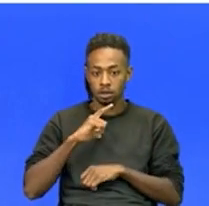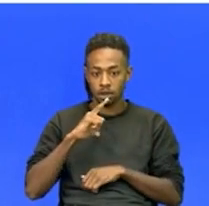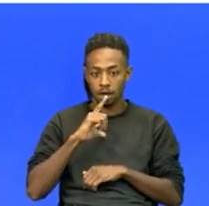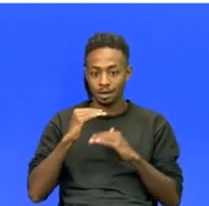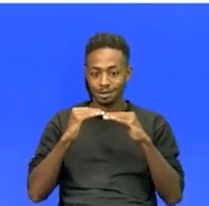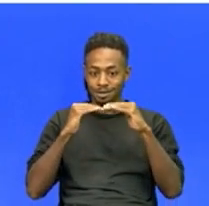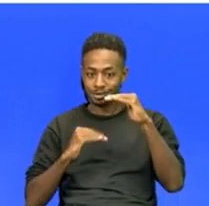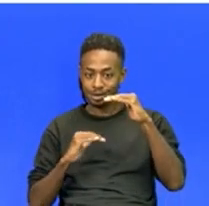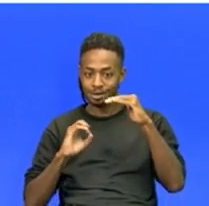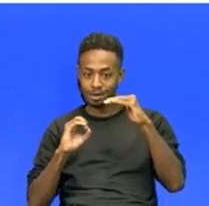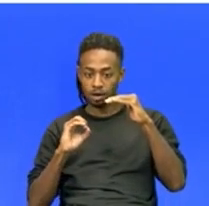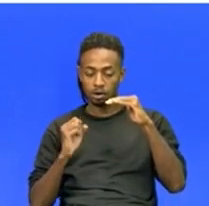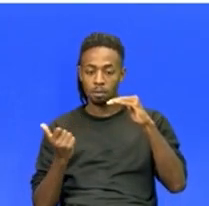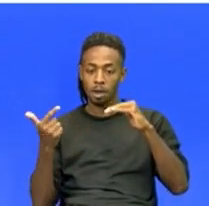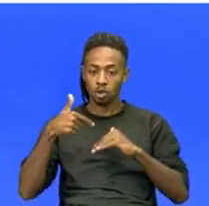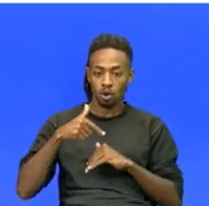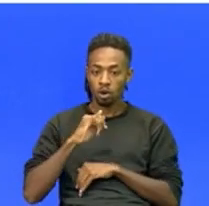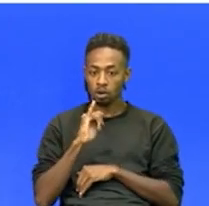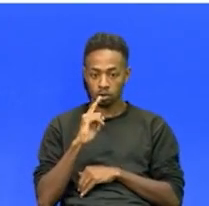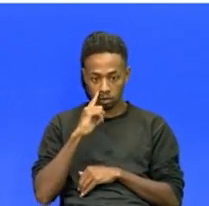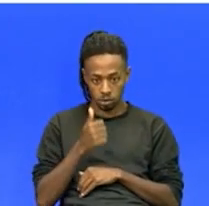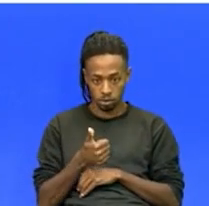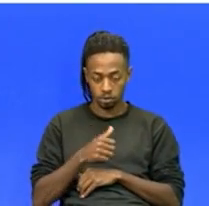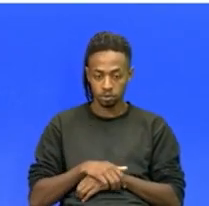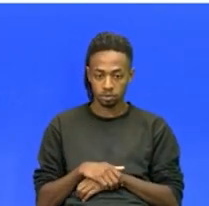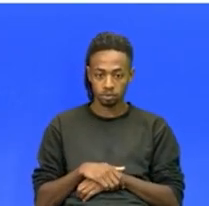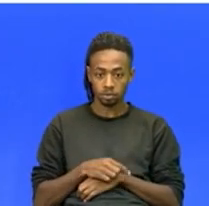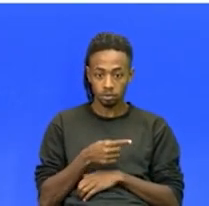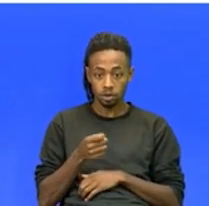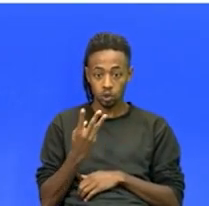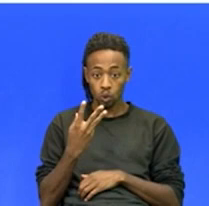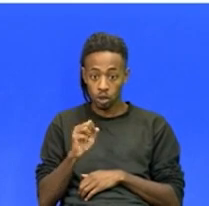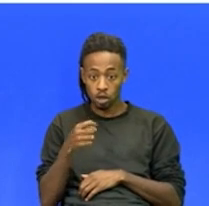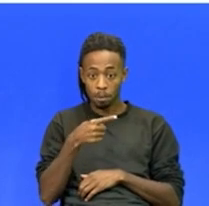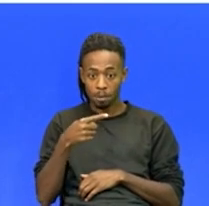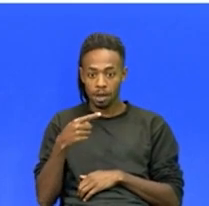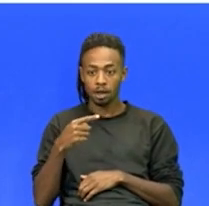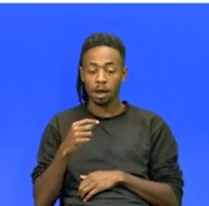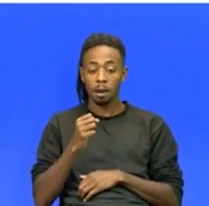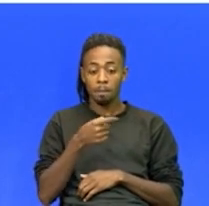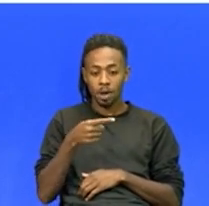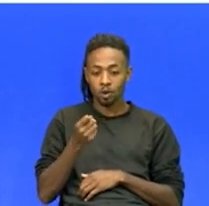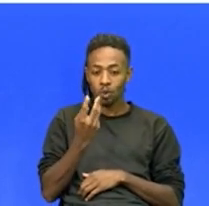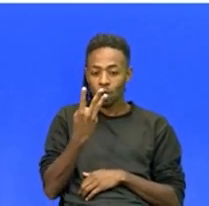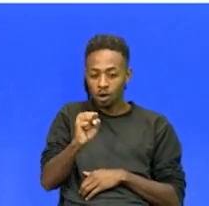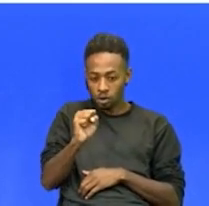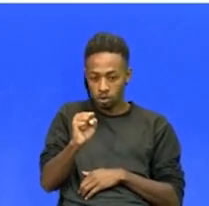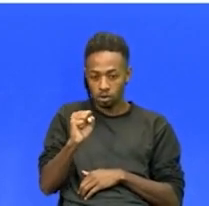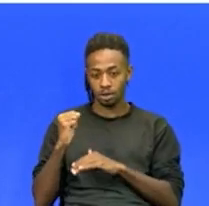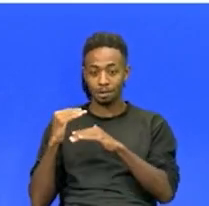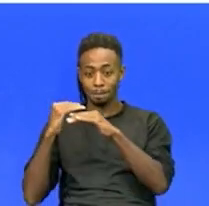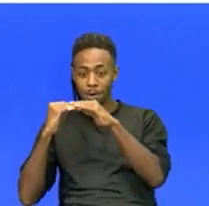Cela, tá? Menos 48 é menor que 0, tá? Então esse ponto a gente sabe que é o ponto de Cela.